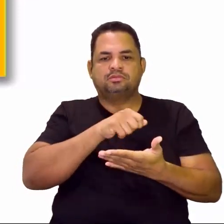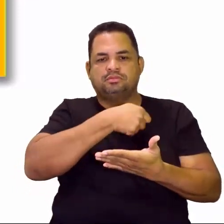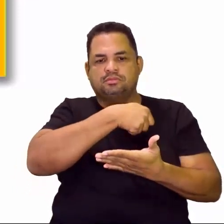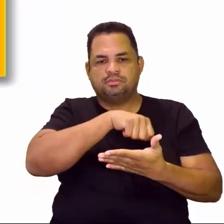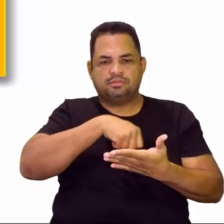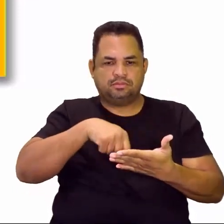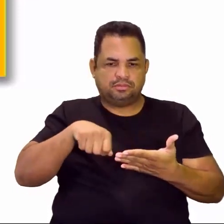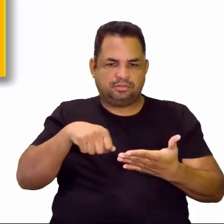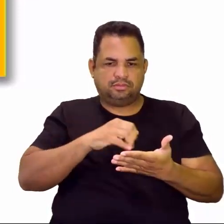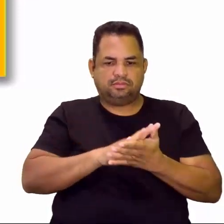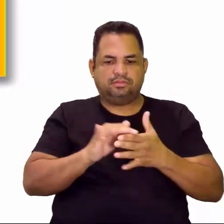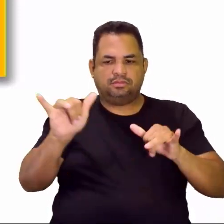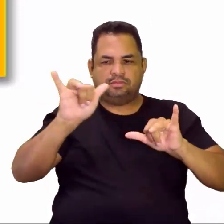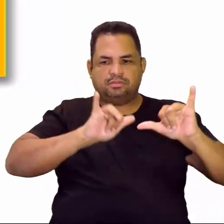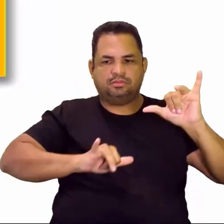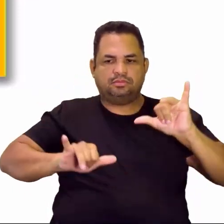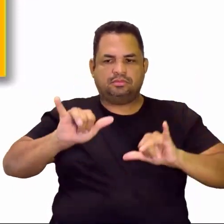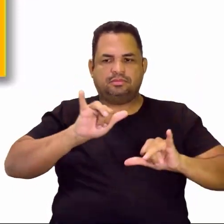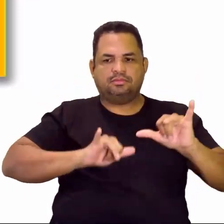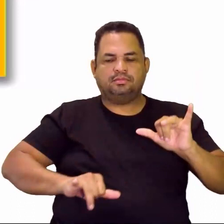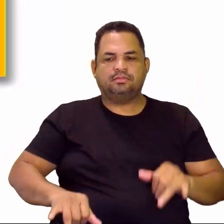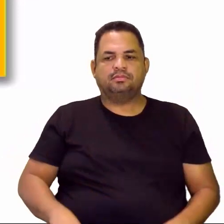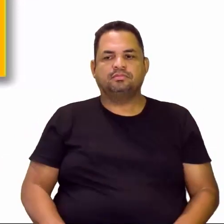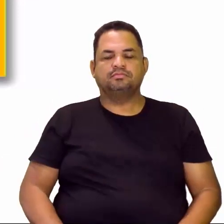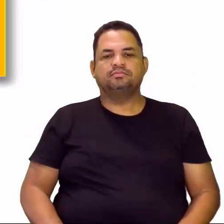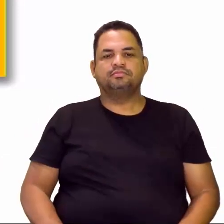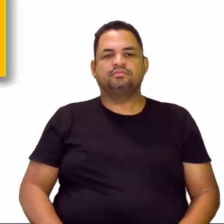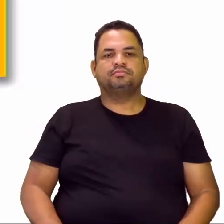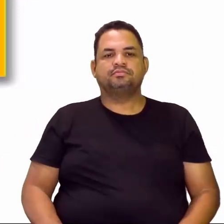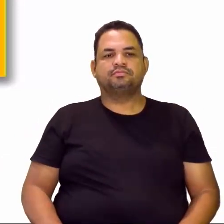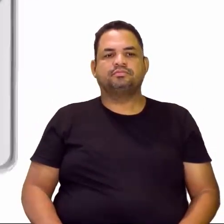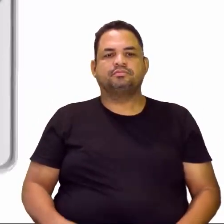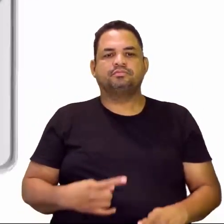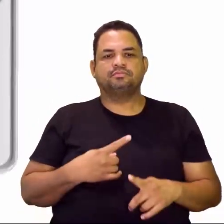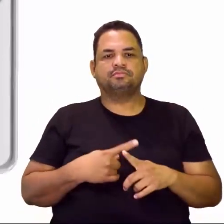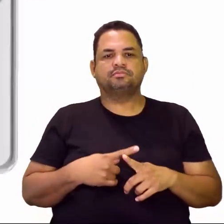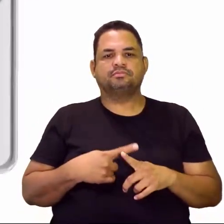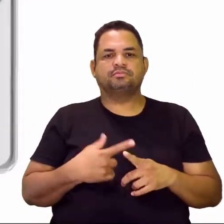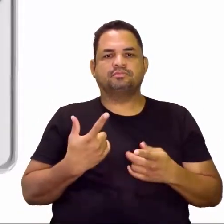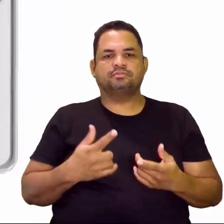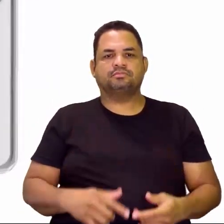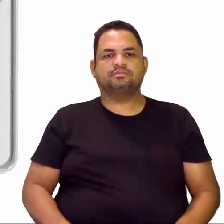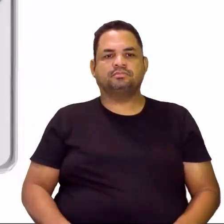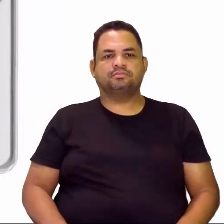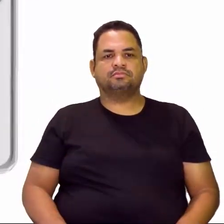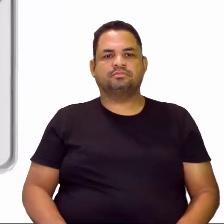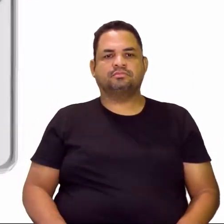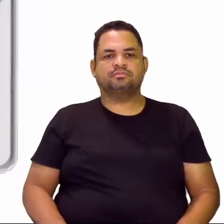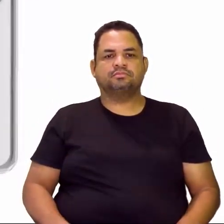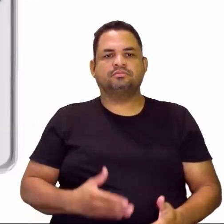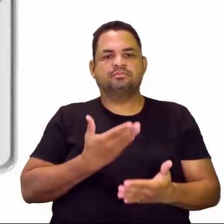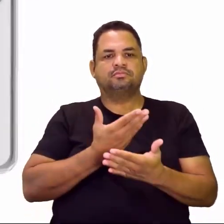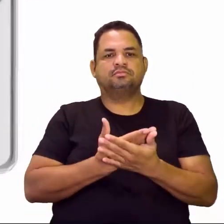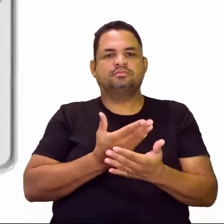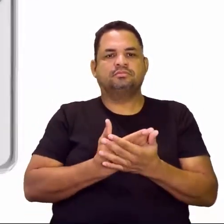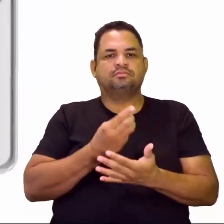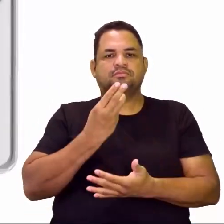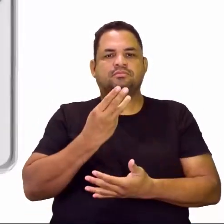e notações químicas. Porque nessa